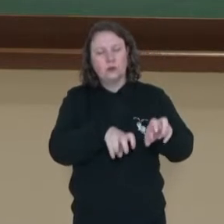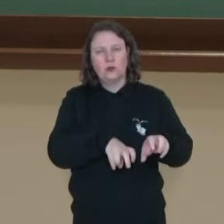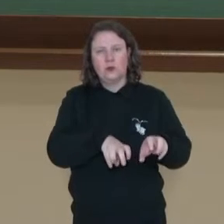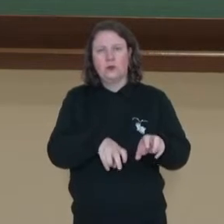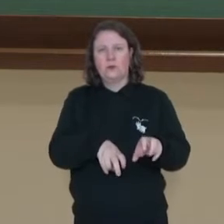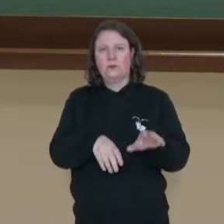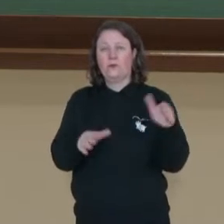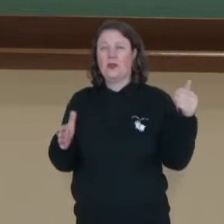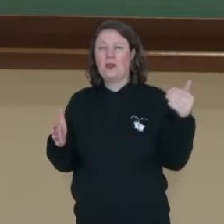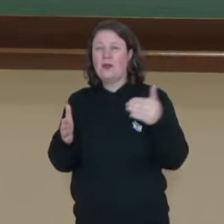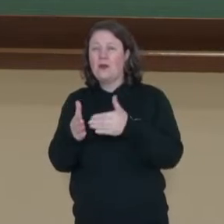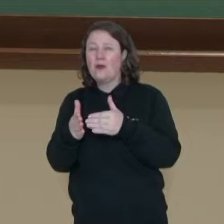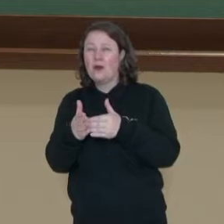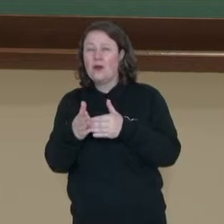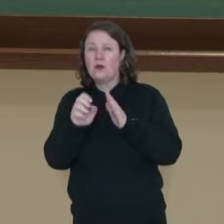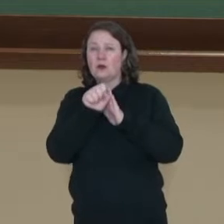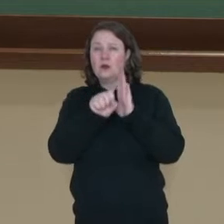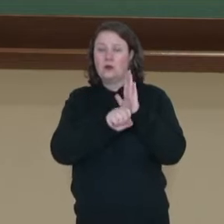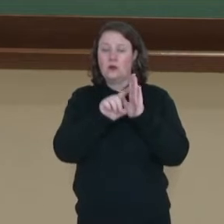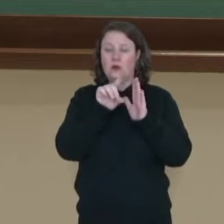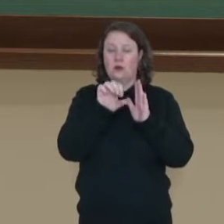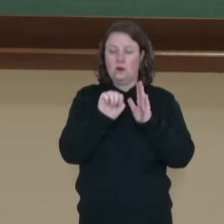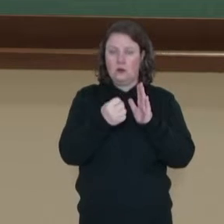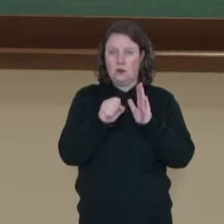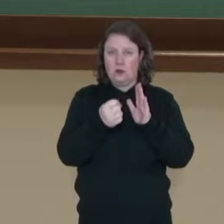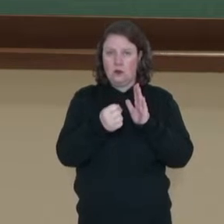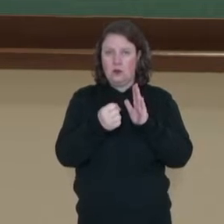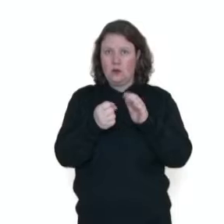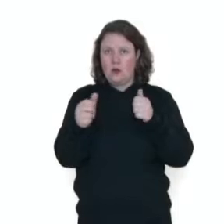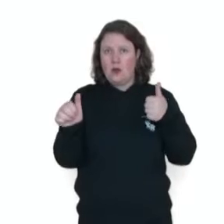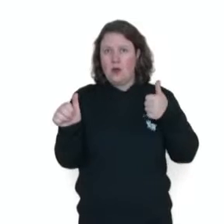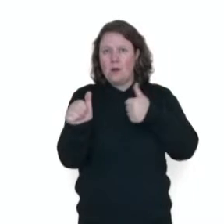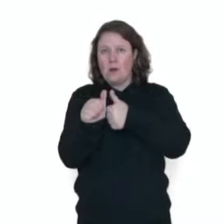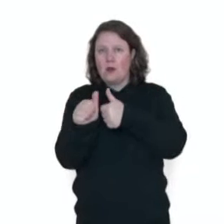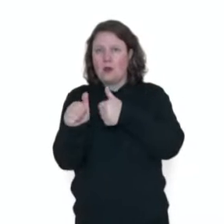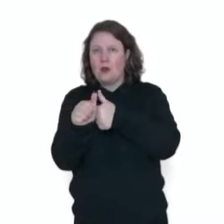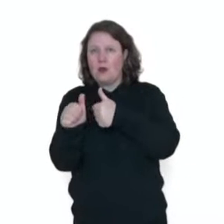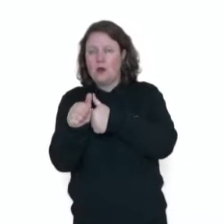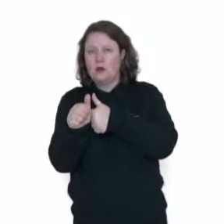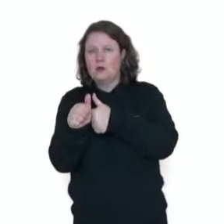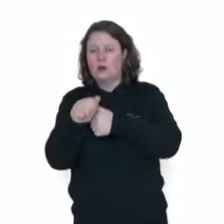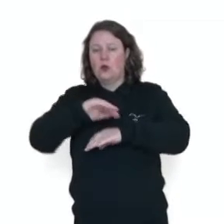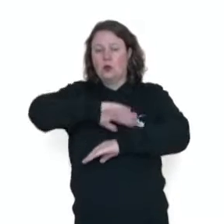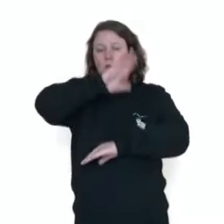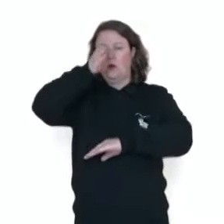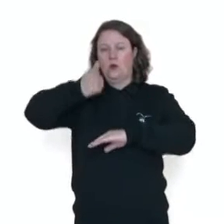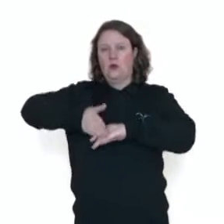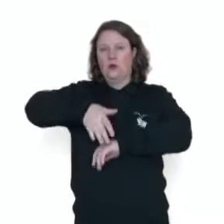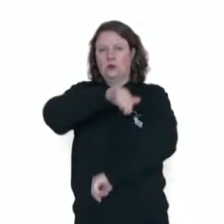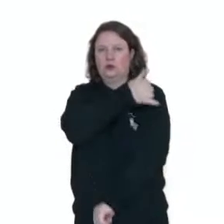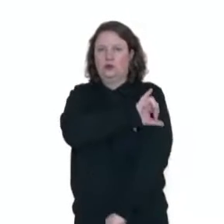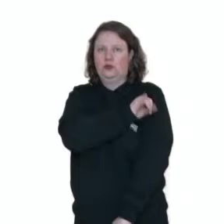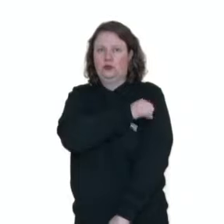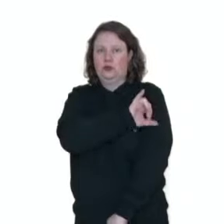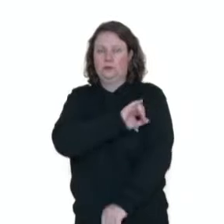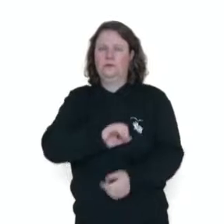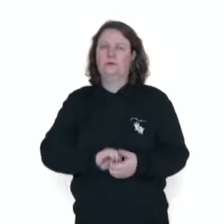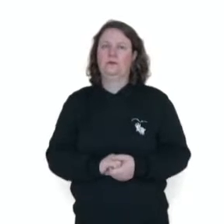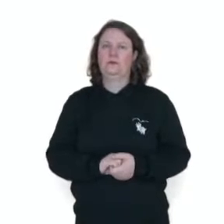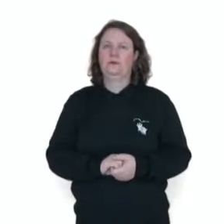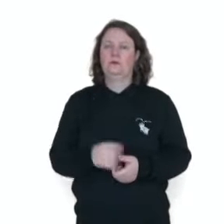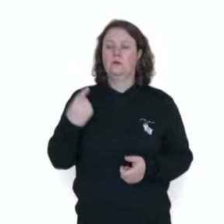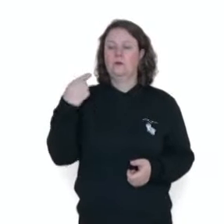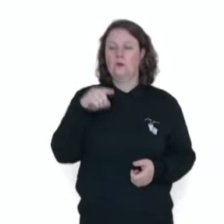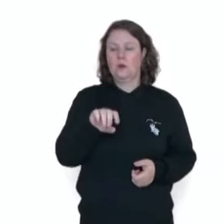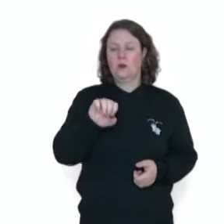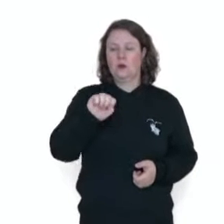século XVIII, ele começa a ser cultivado nas encostas no Morro do Rio de Janeiro. E por volta de 1830, ali